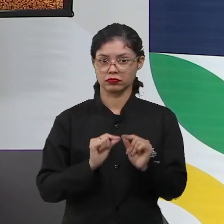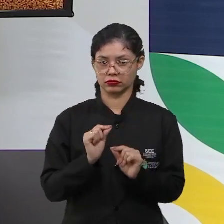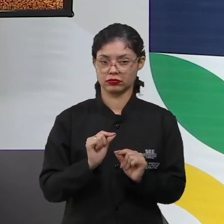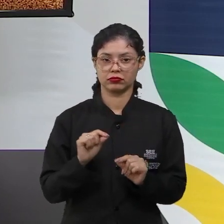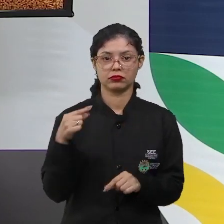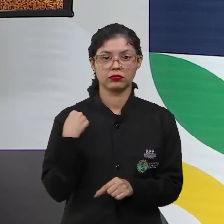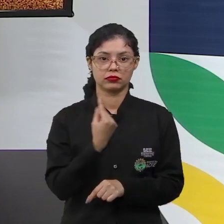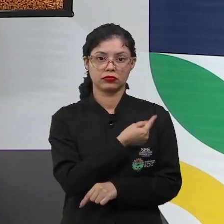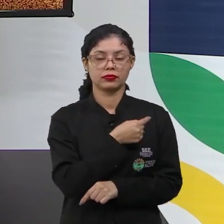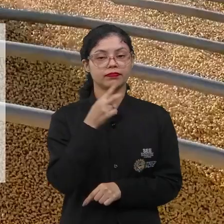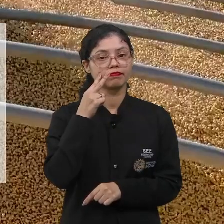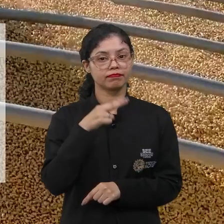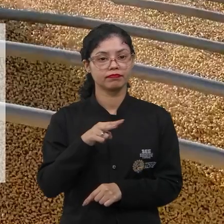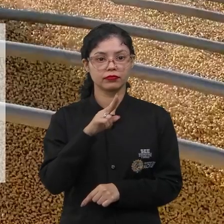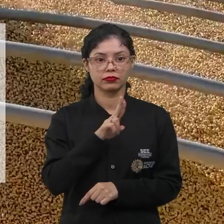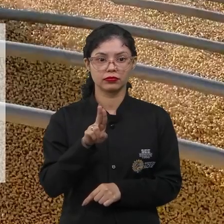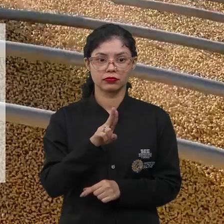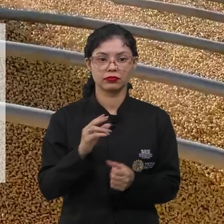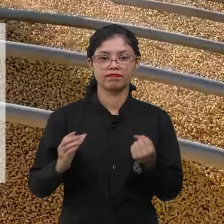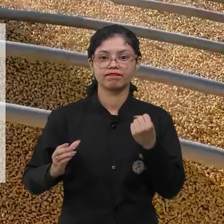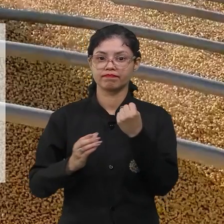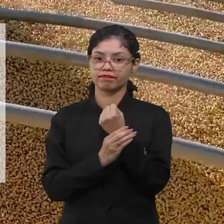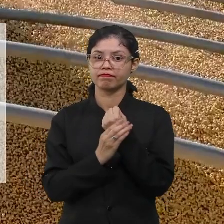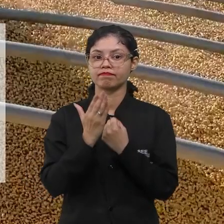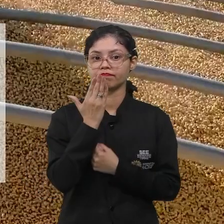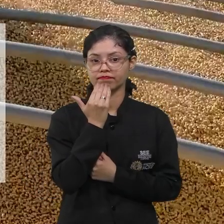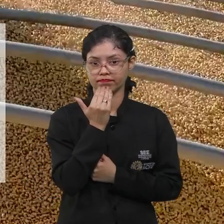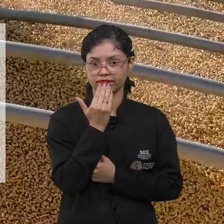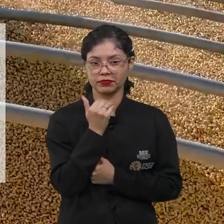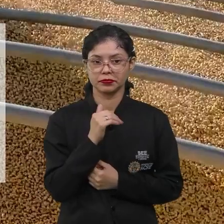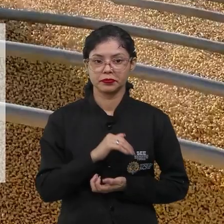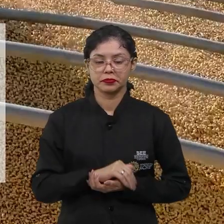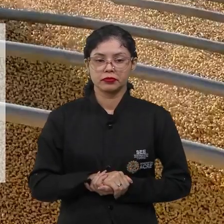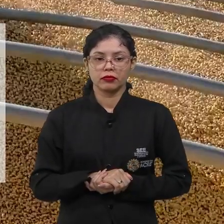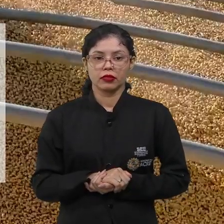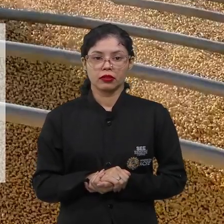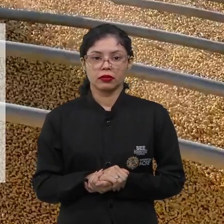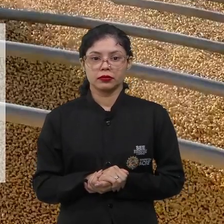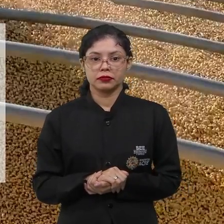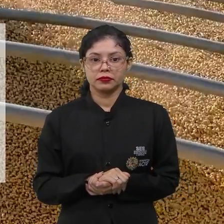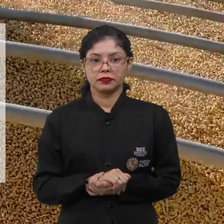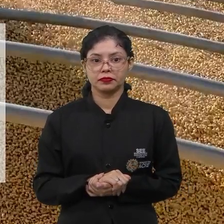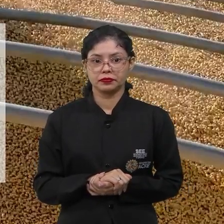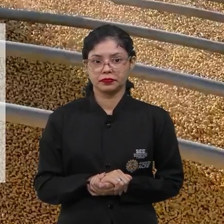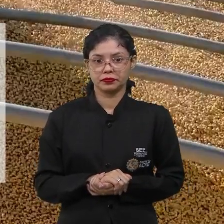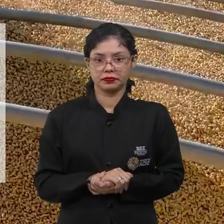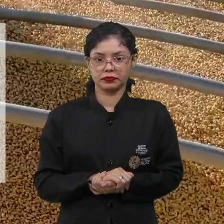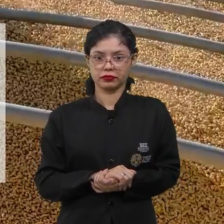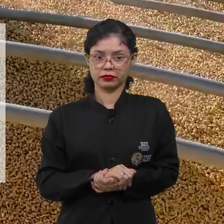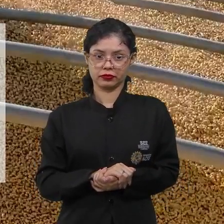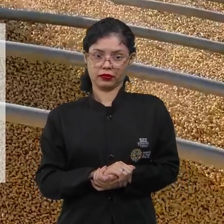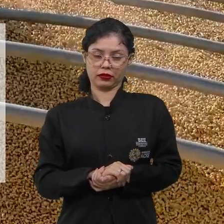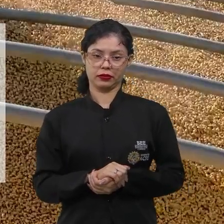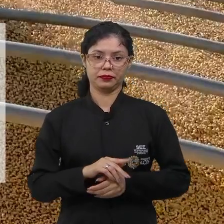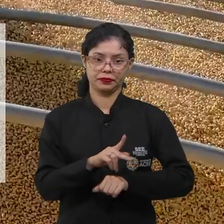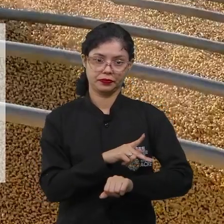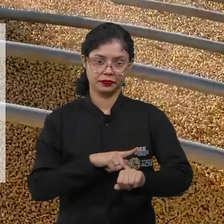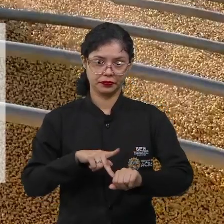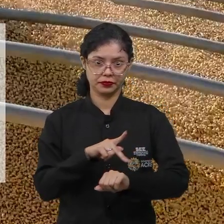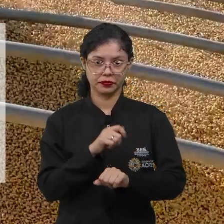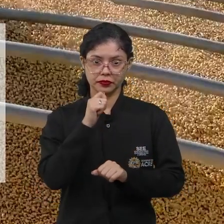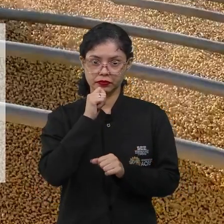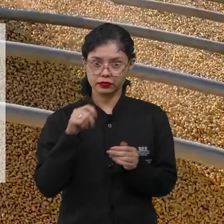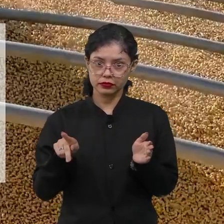que nós chamamos de segurança alimentar. E o que é a segurança alimentar? Países